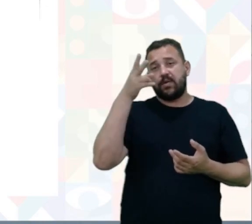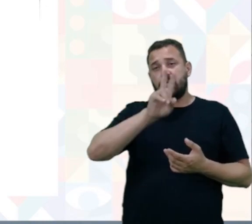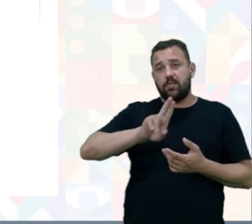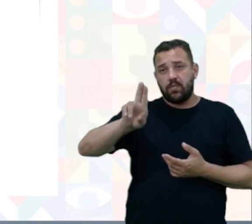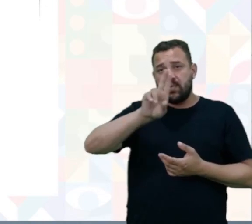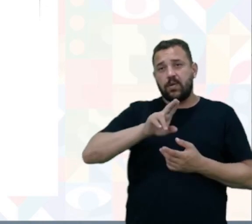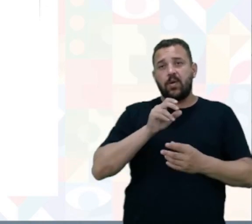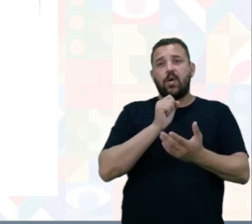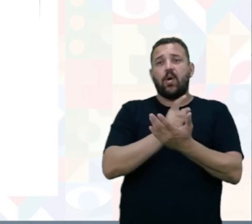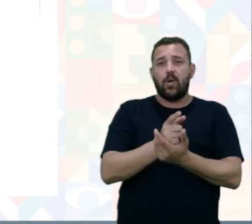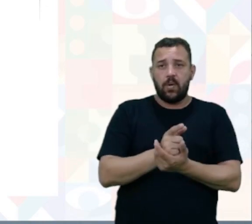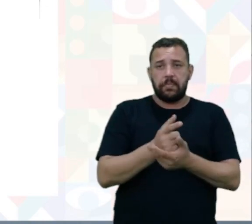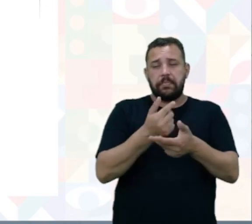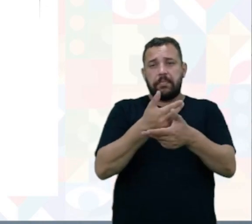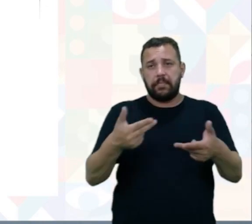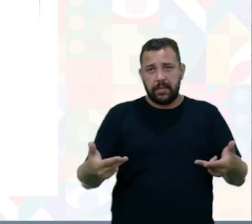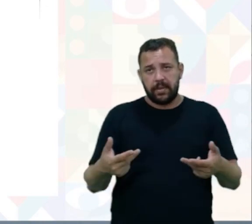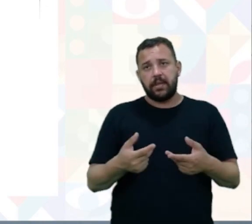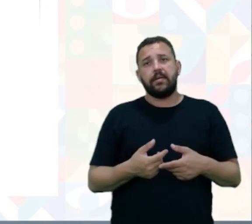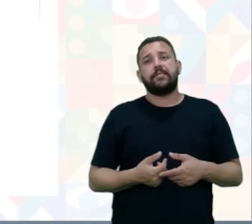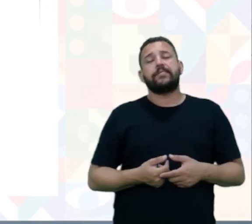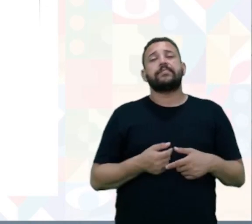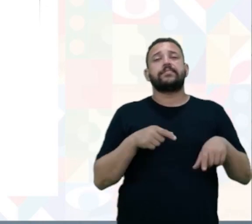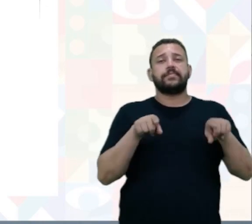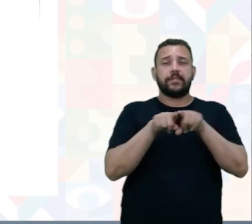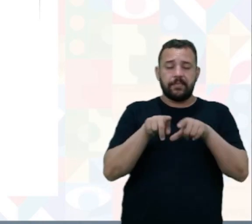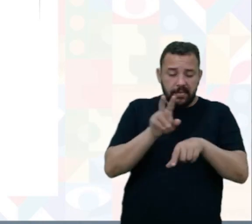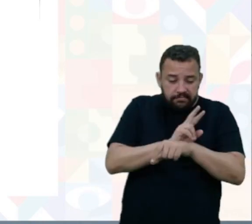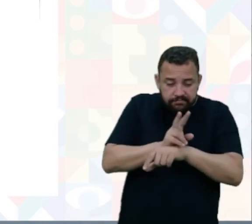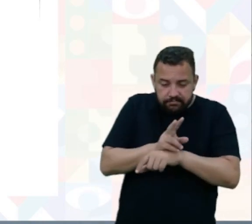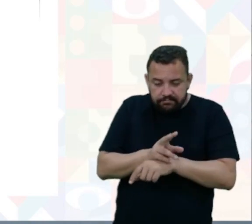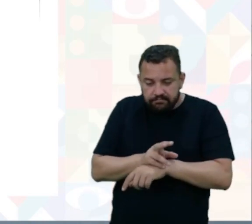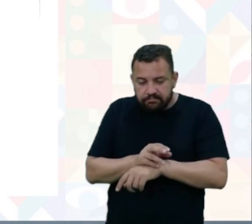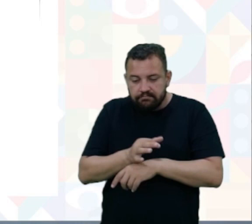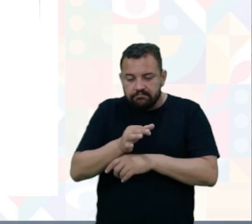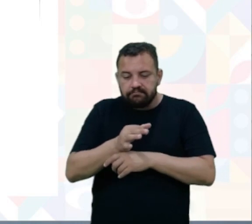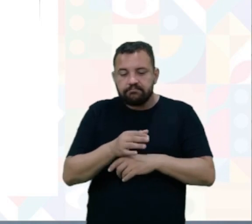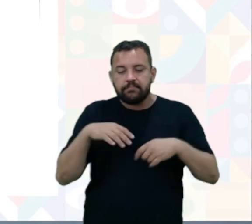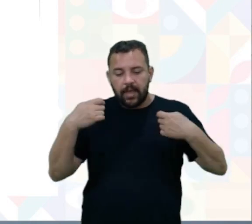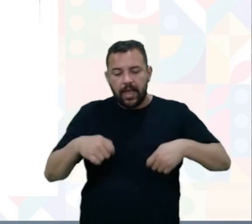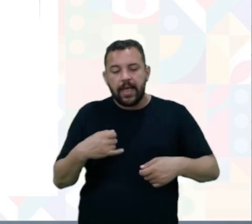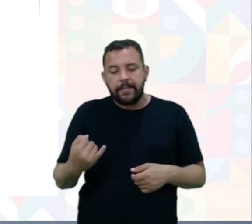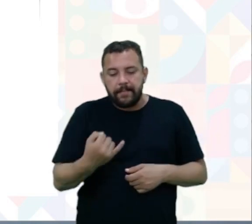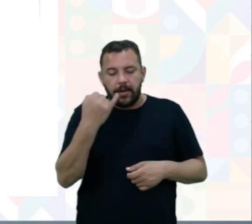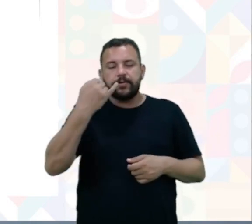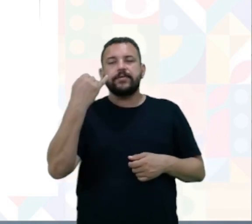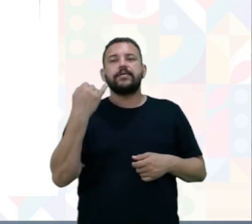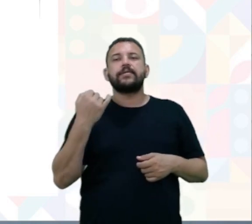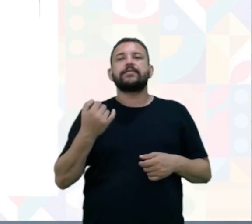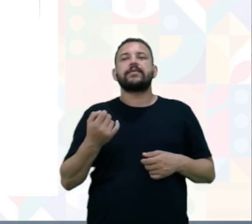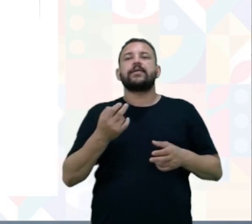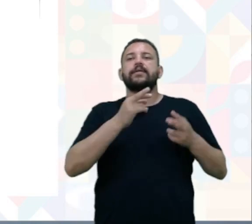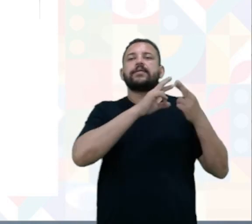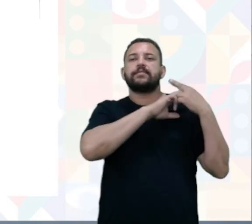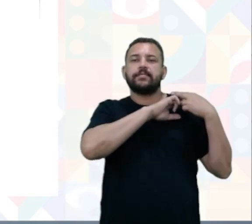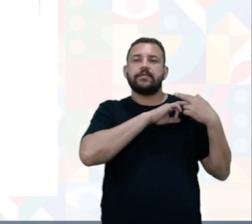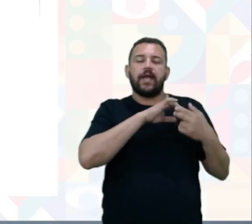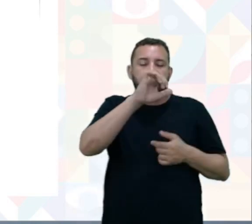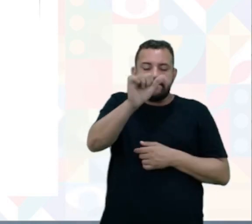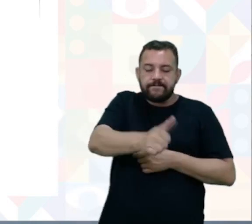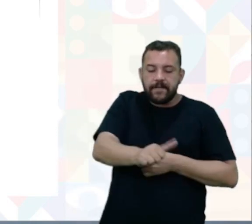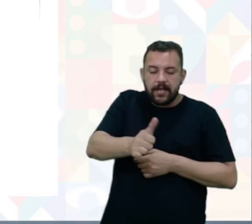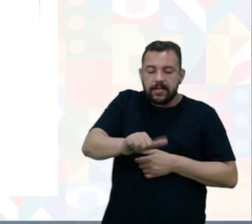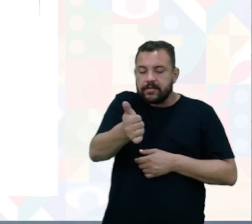dos materiais. A inspeção dos suprimentos também é importante, é responsável pela